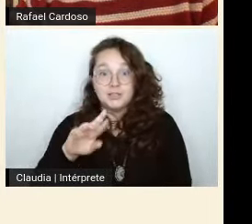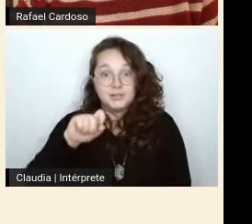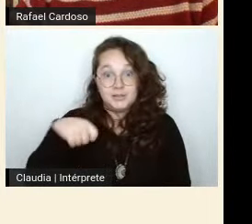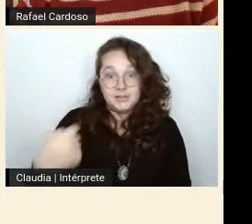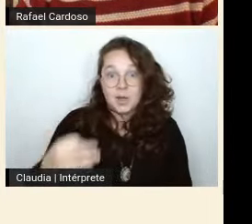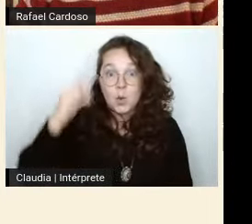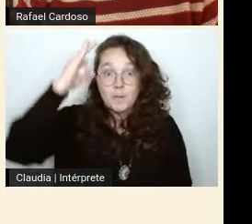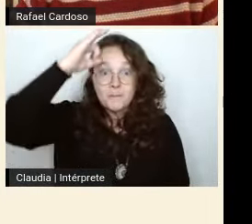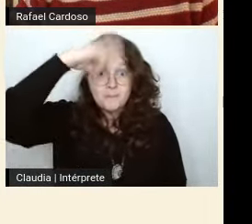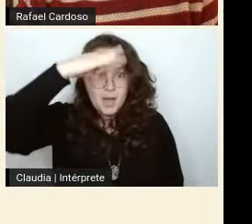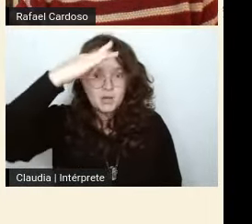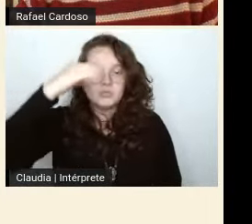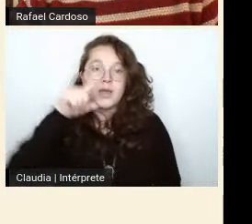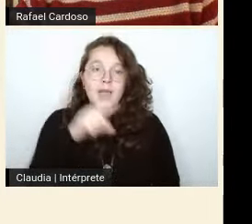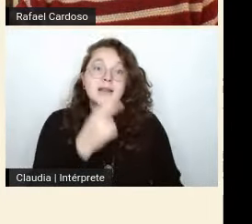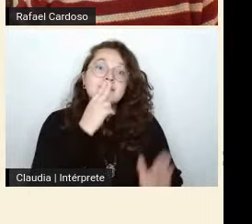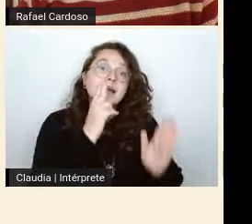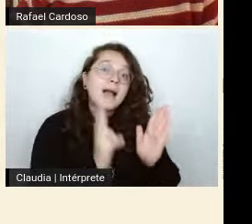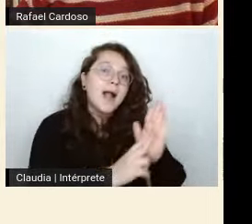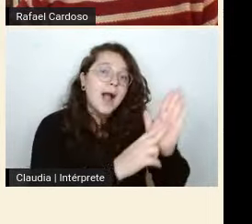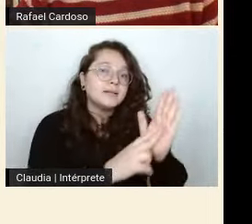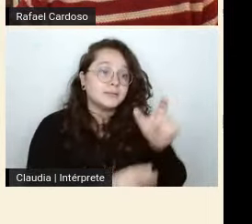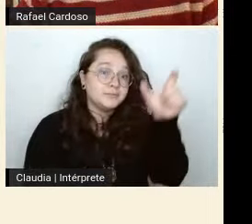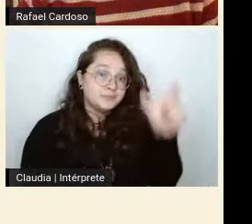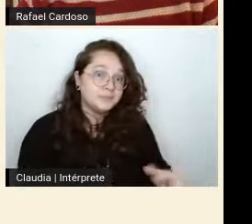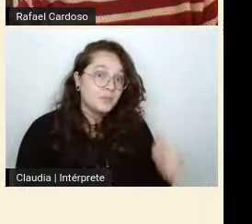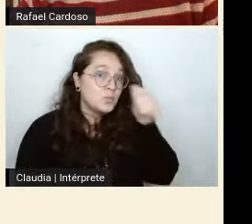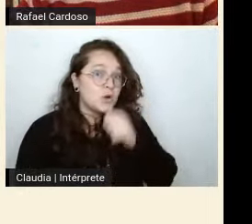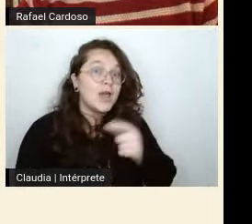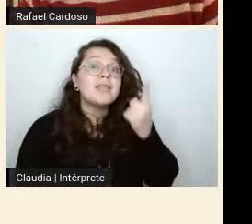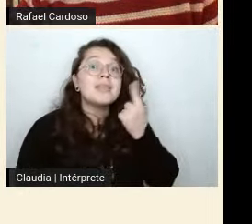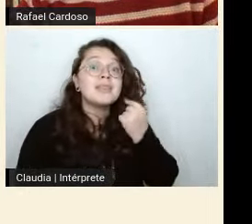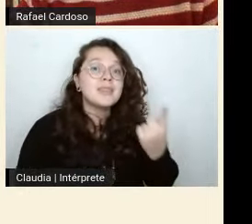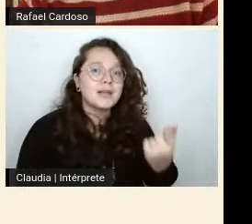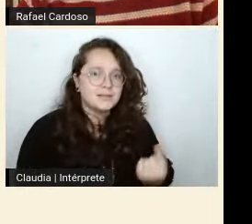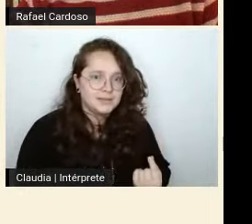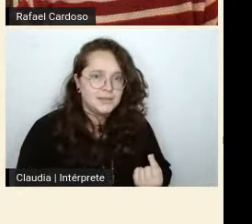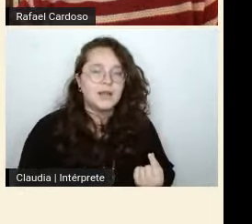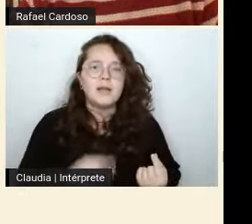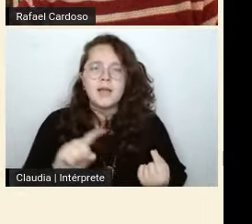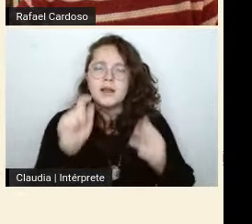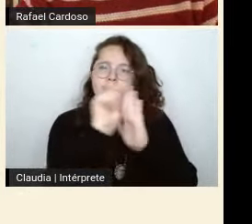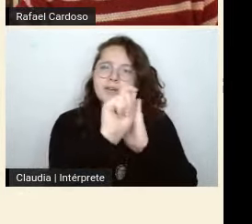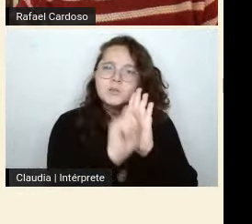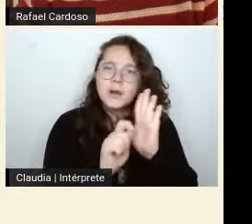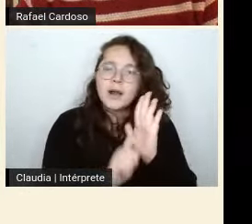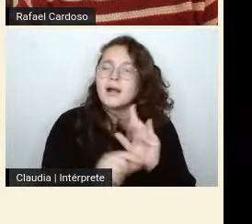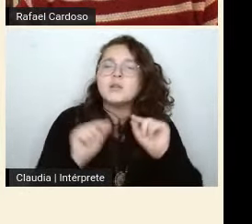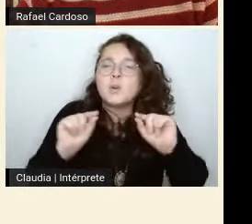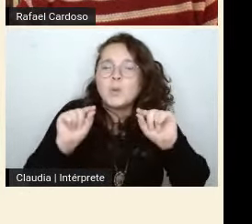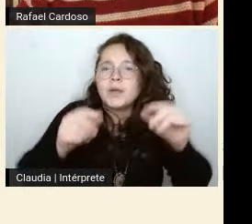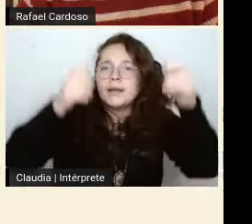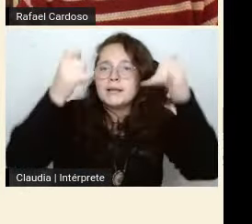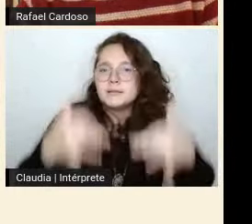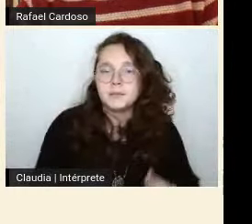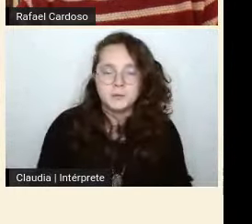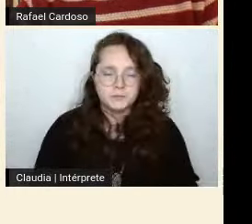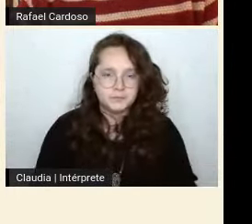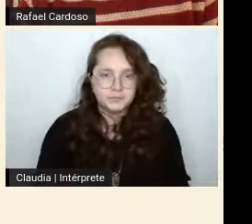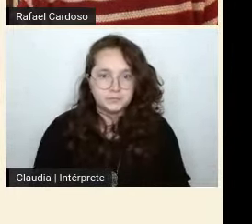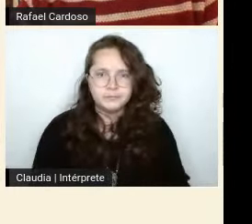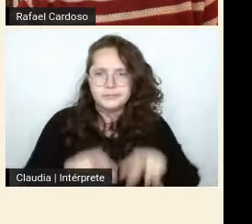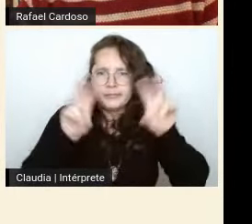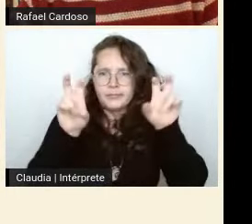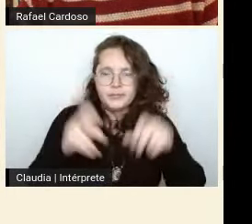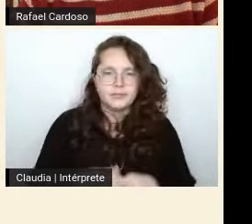o futurismo e aderir ao que ele chama, brincando, de mata-virgismo, escreveu, abre aspas,